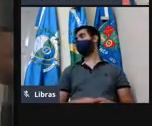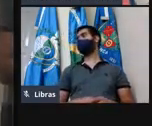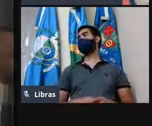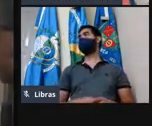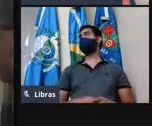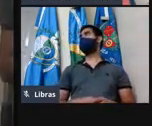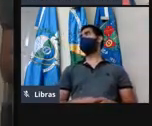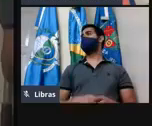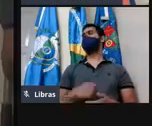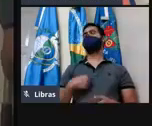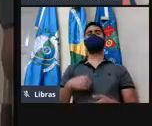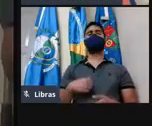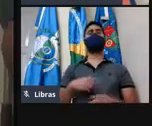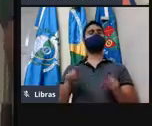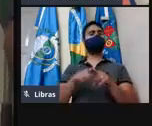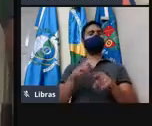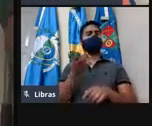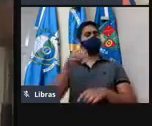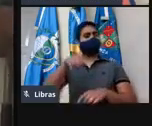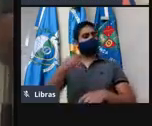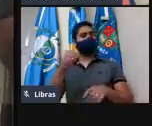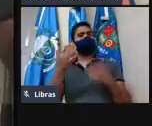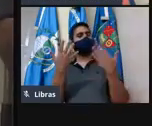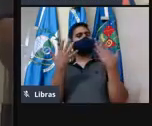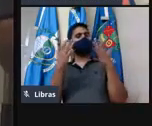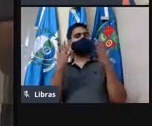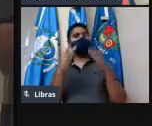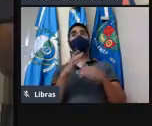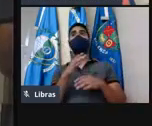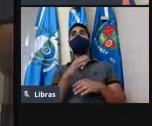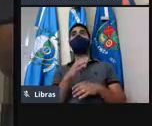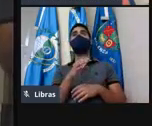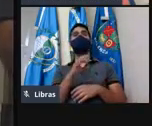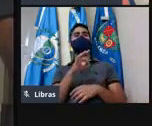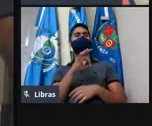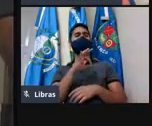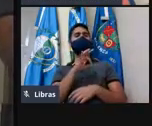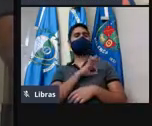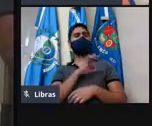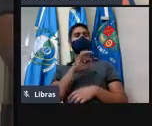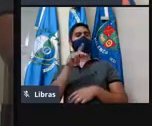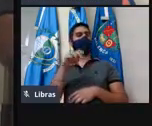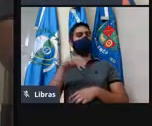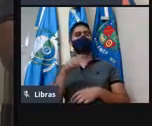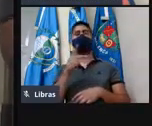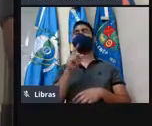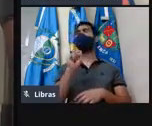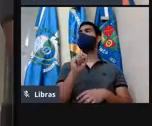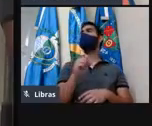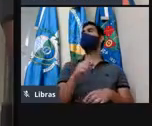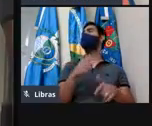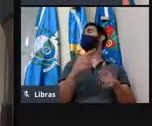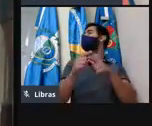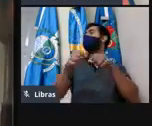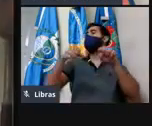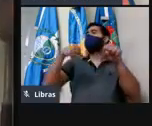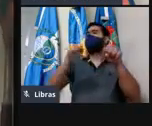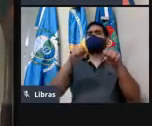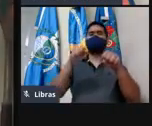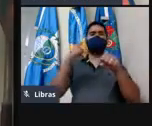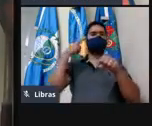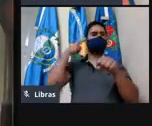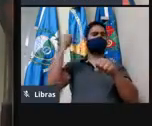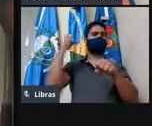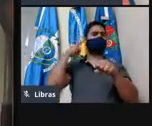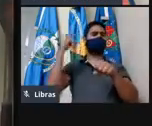na semana passada, eu quero aproveitar para parabenizar a Guarda Municipal sobre a intervenção da questão das motos barulhentas,